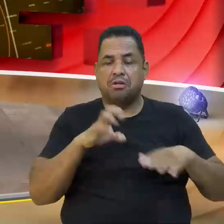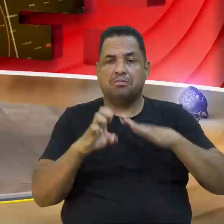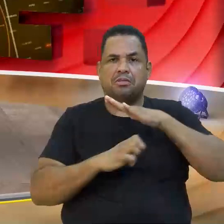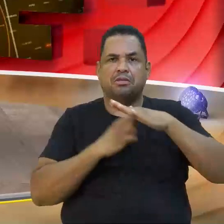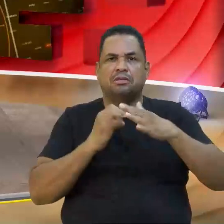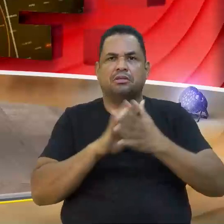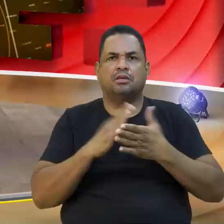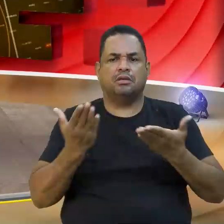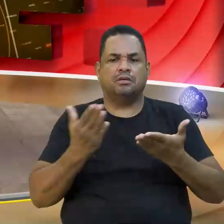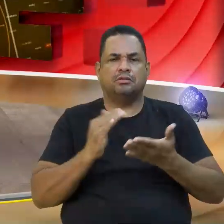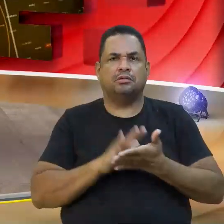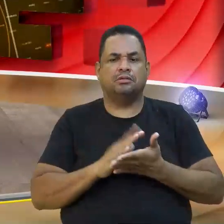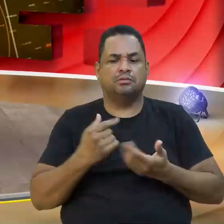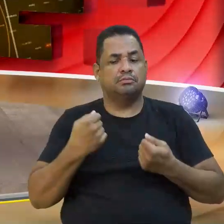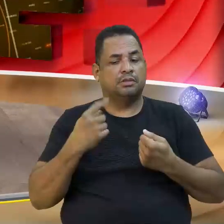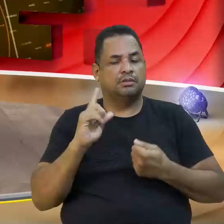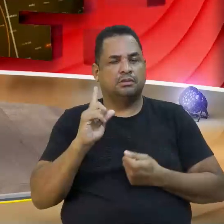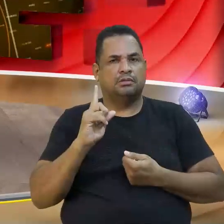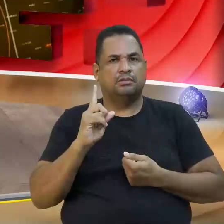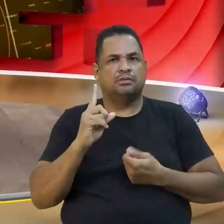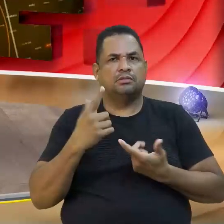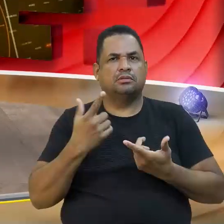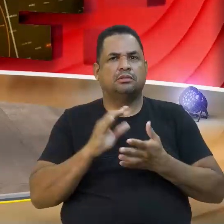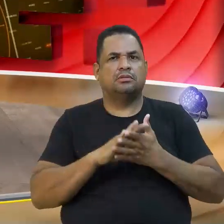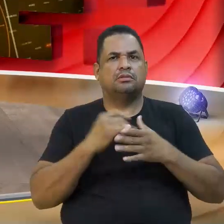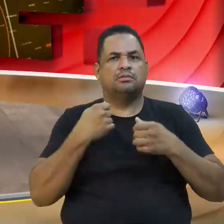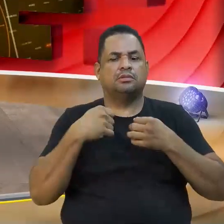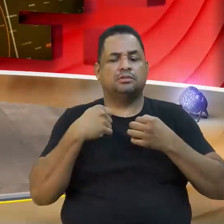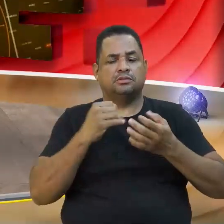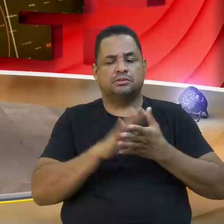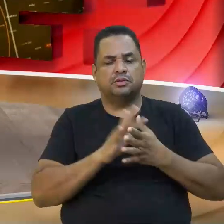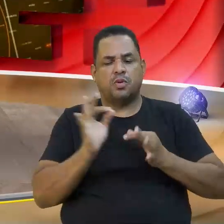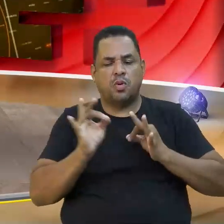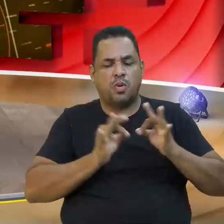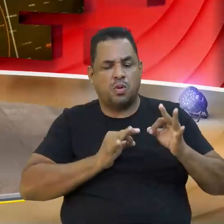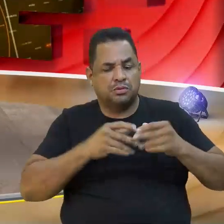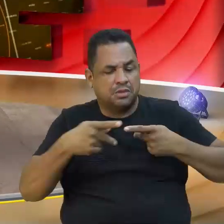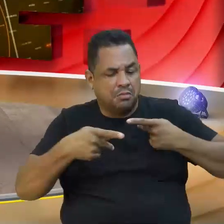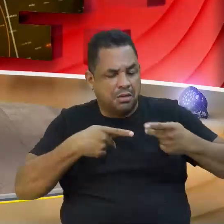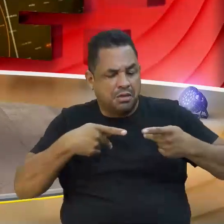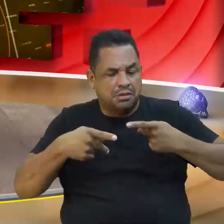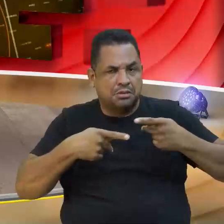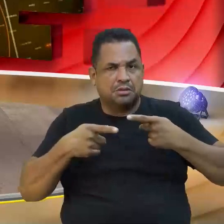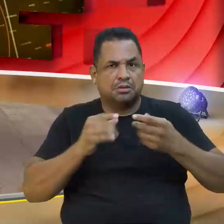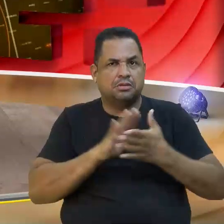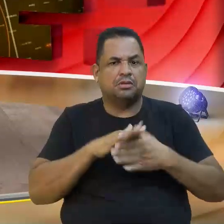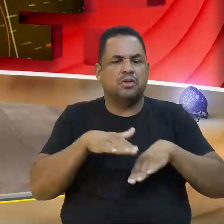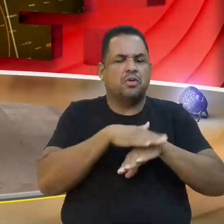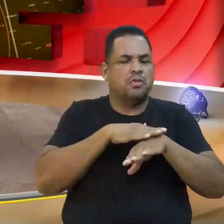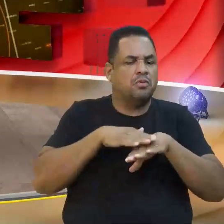mercado e vou levar adiante. Não é. Então, você precisa se planejar, porque não é simples. Conversa com o pai. E se for a